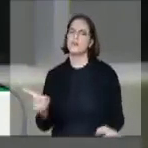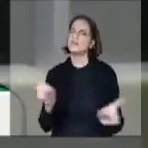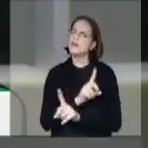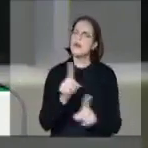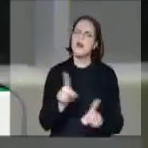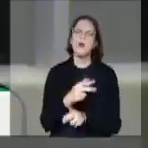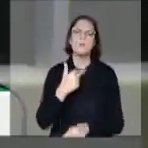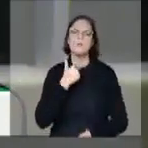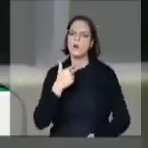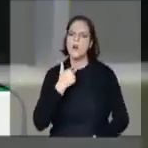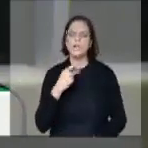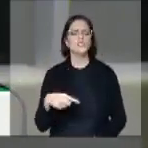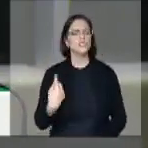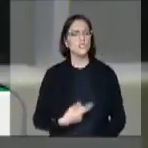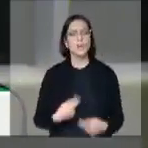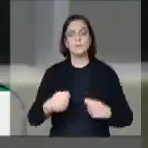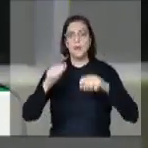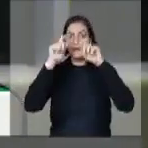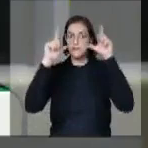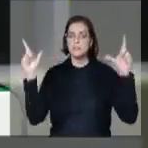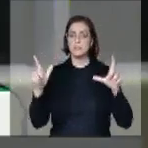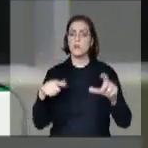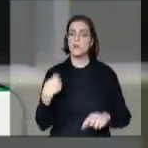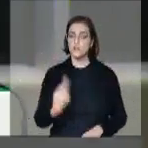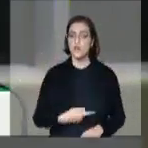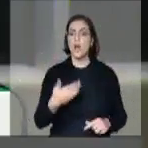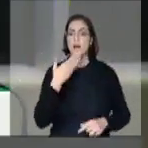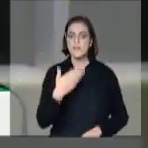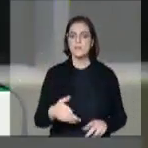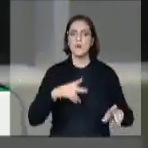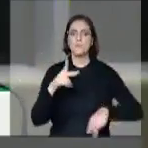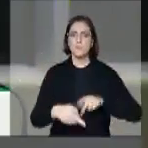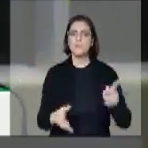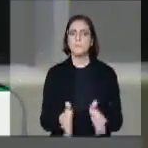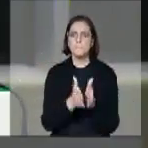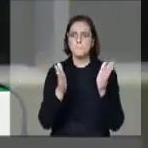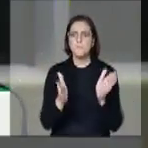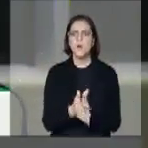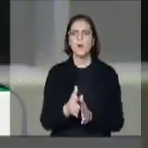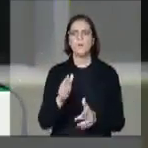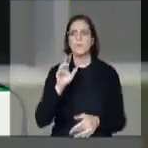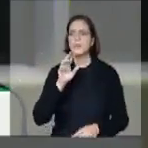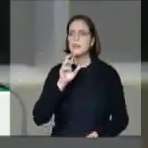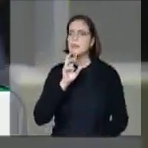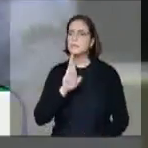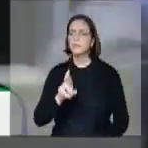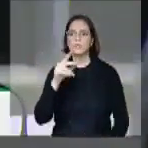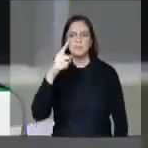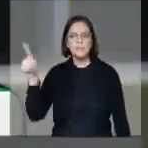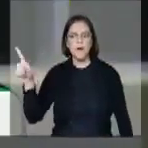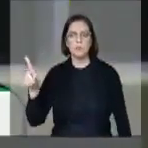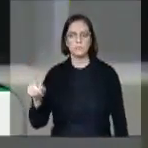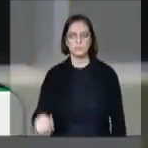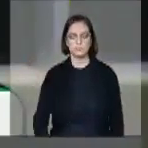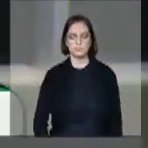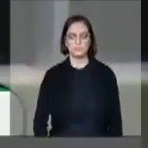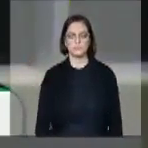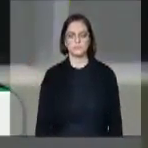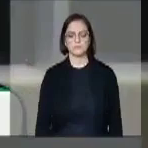estamos do lado de uma Previdência Social que combata a desigualdade. Por isso, a gente está dizendo não.